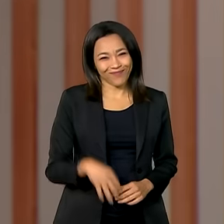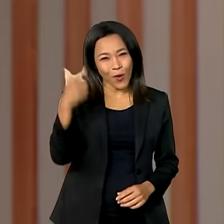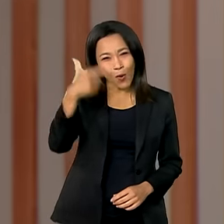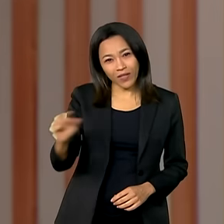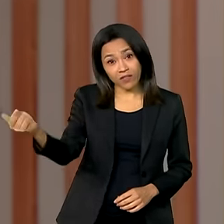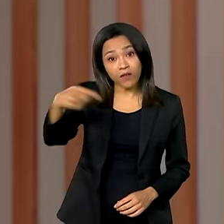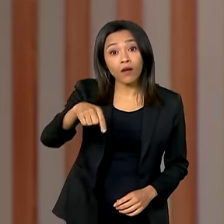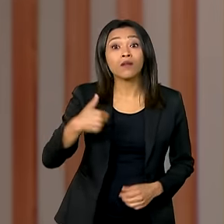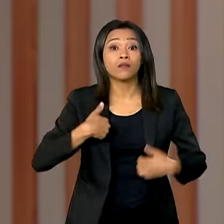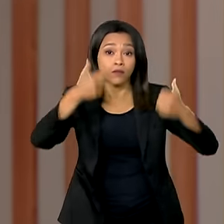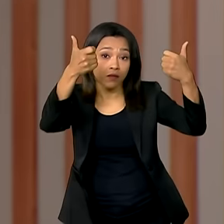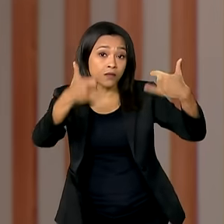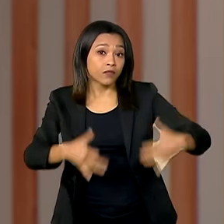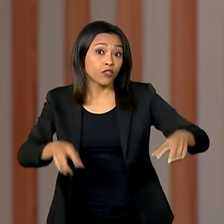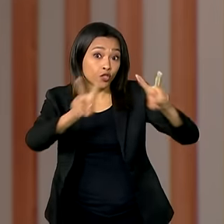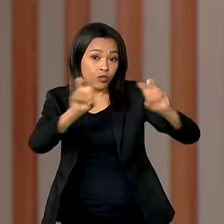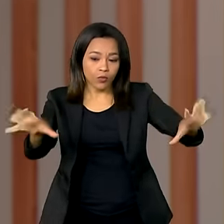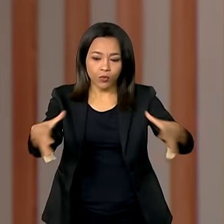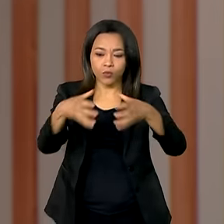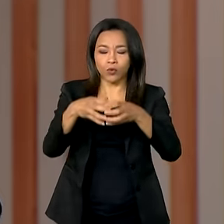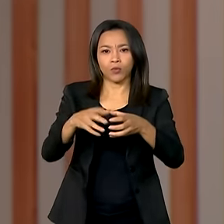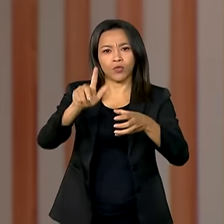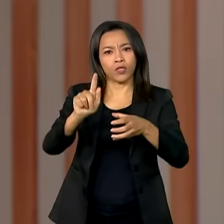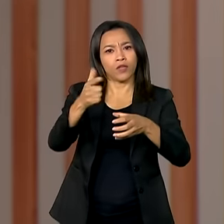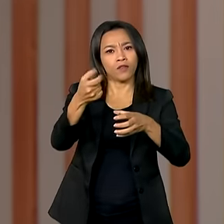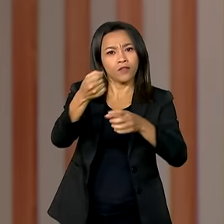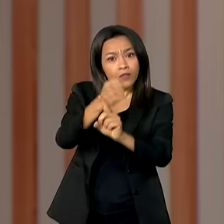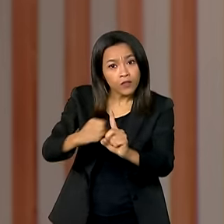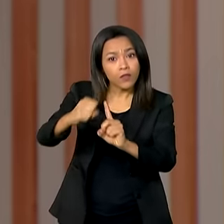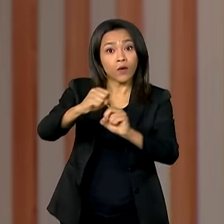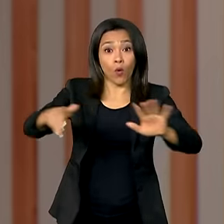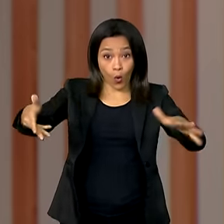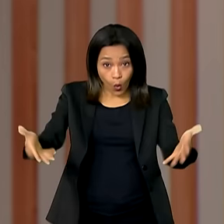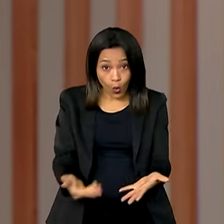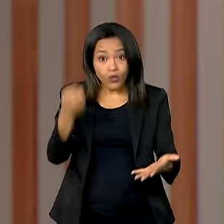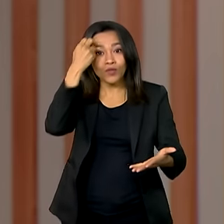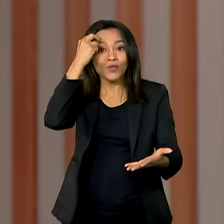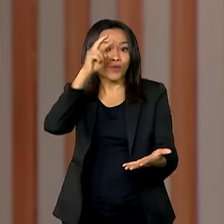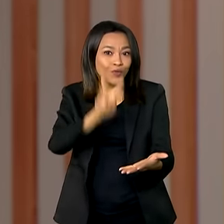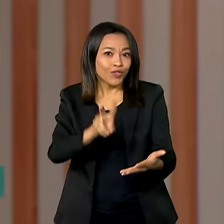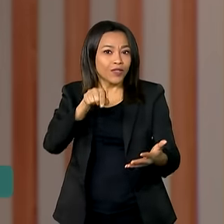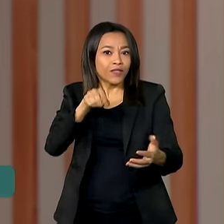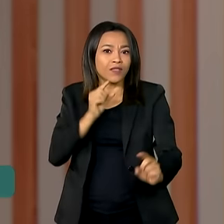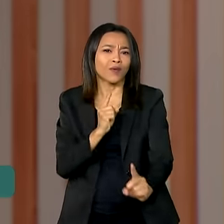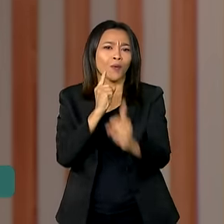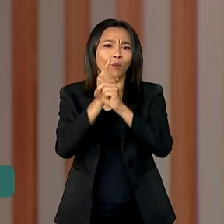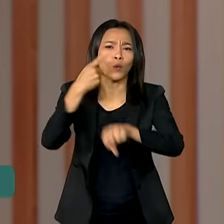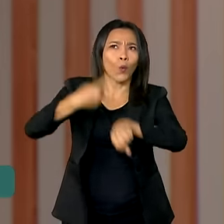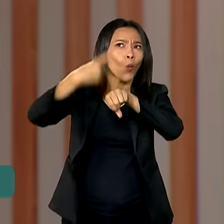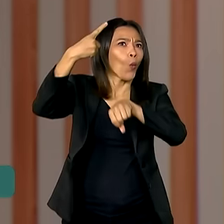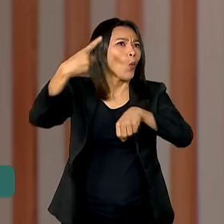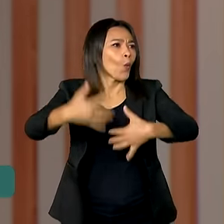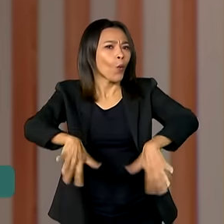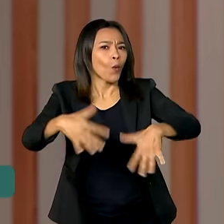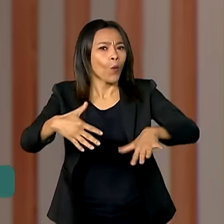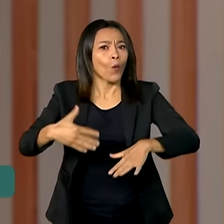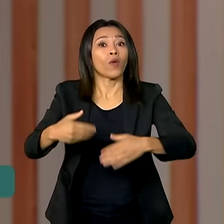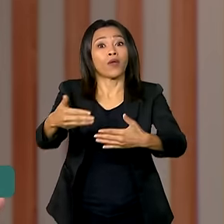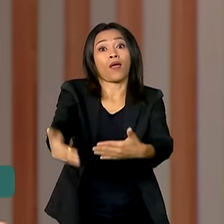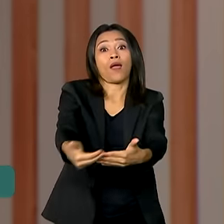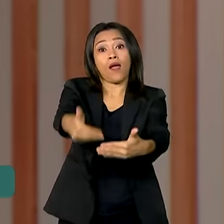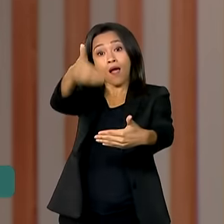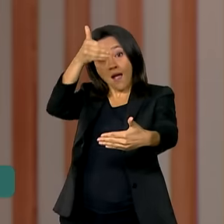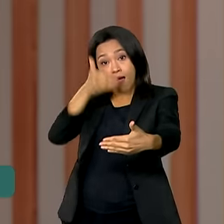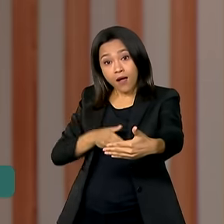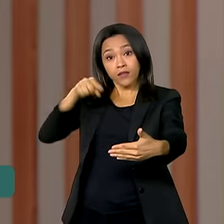Estamos de volta e vamos falar de G20 social. Hoje é o segundo dia desse encontro inédito que antecede a reunião de